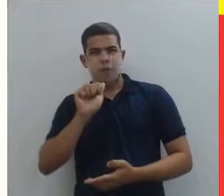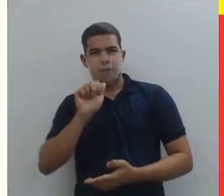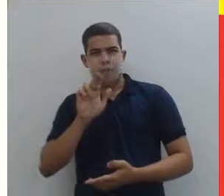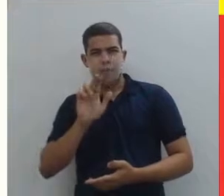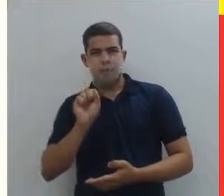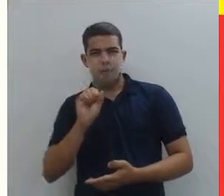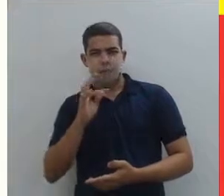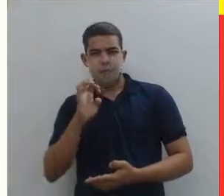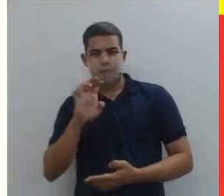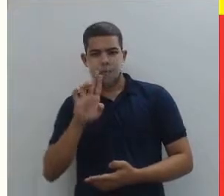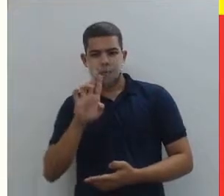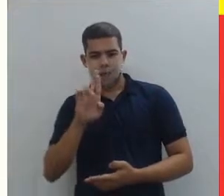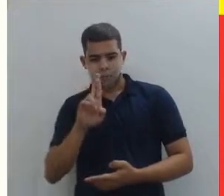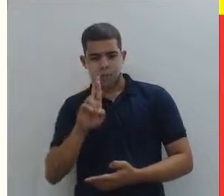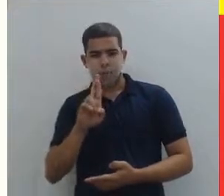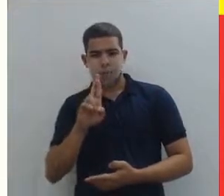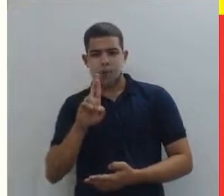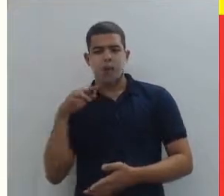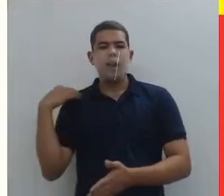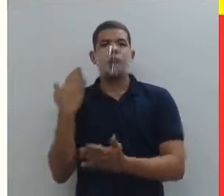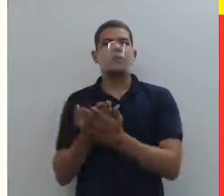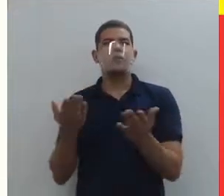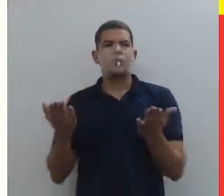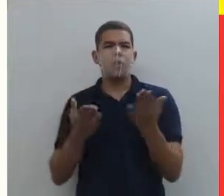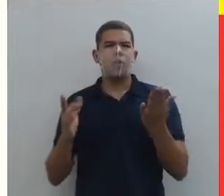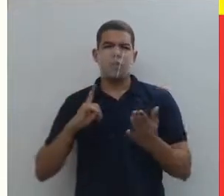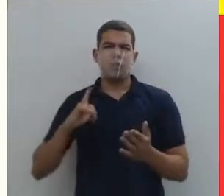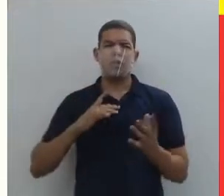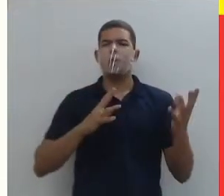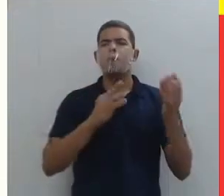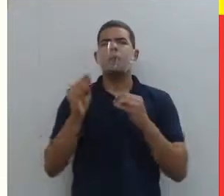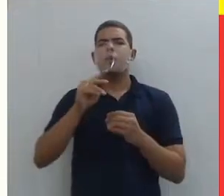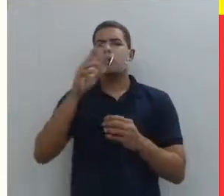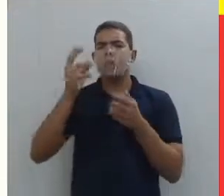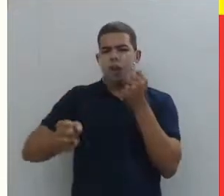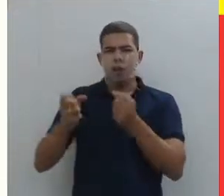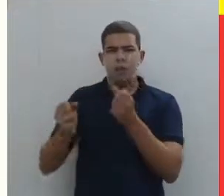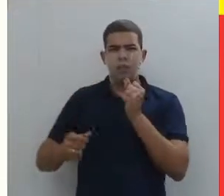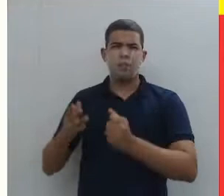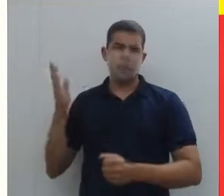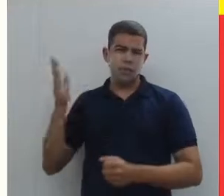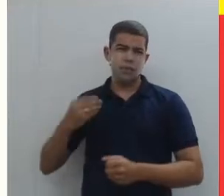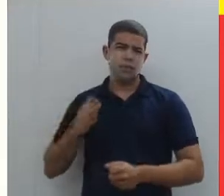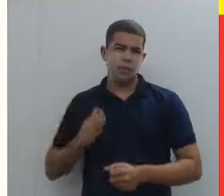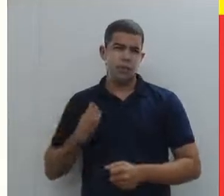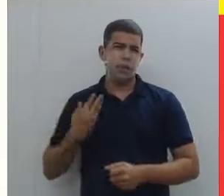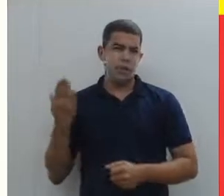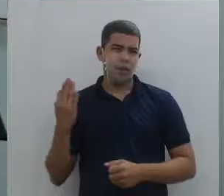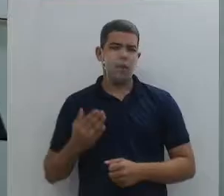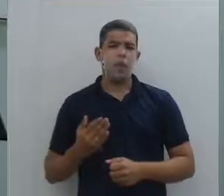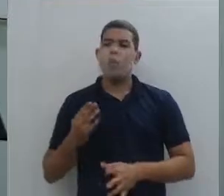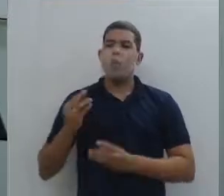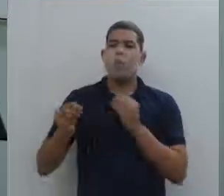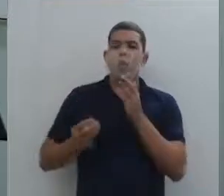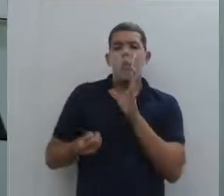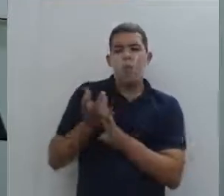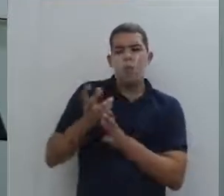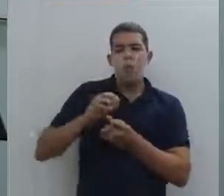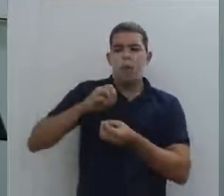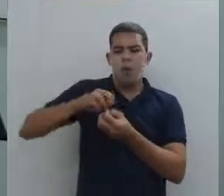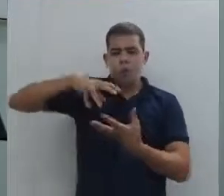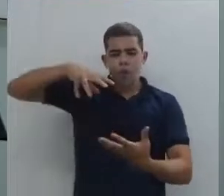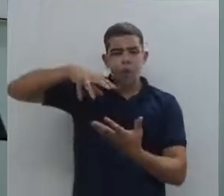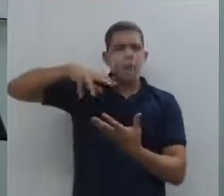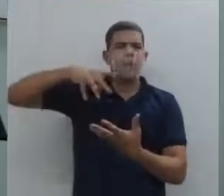que conseguiu até hoje, na sua atualidade, a teoria mais aceita quando a gente fala muito de origem da vida ou da origem do universo,